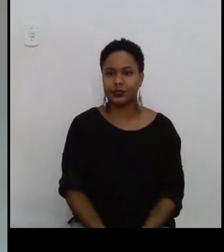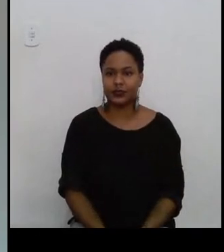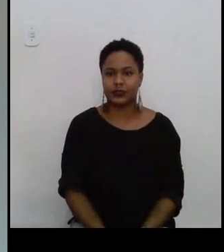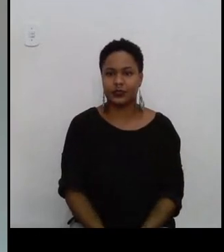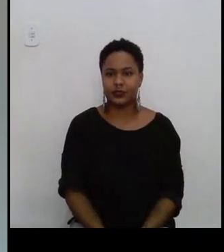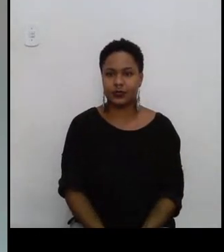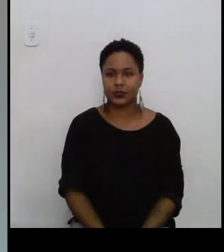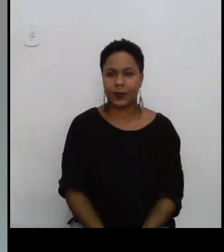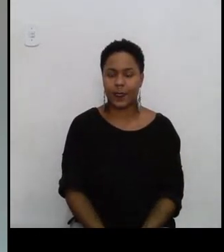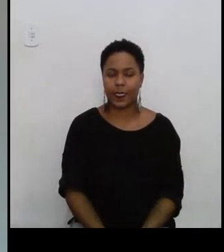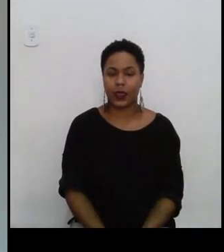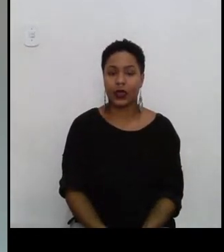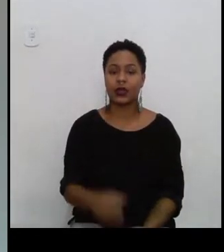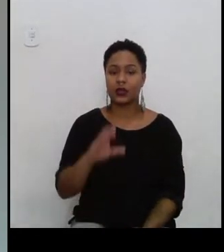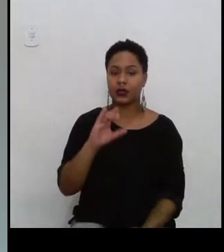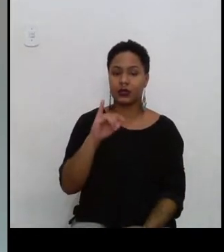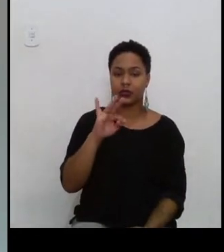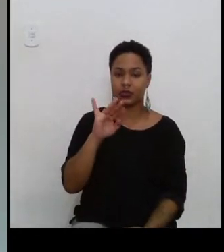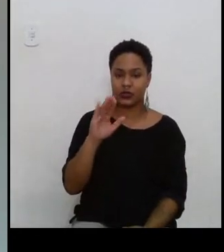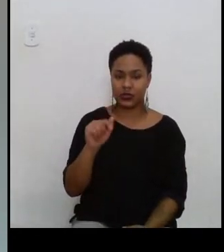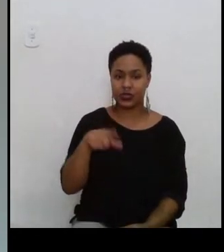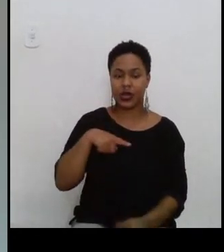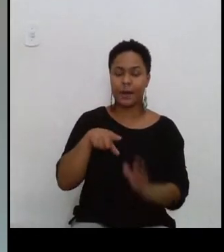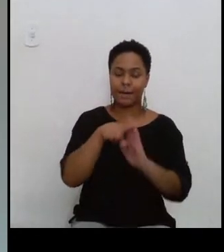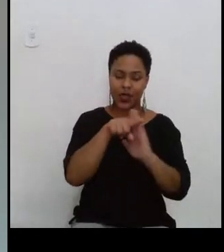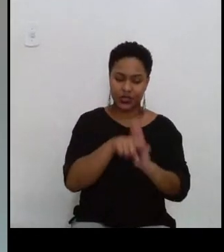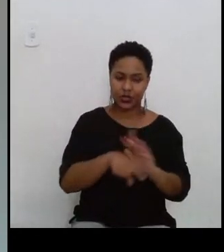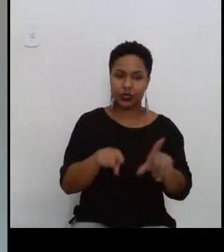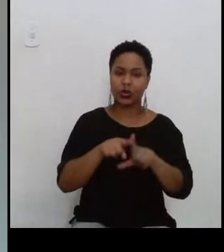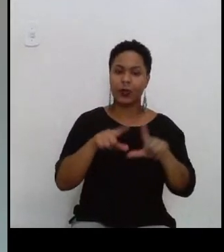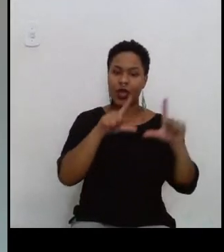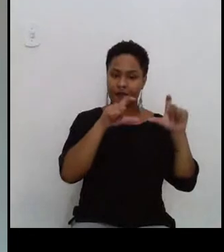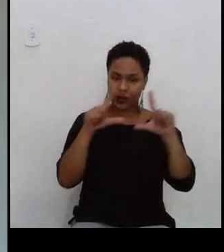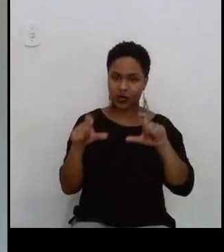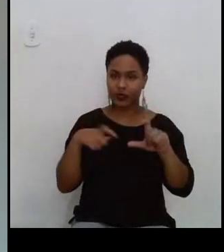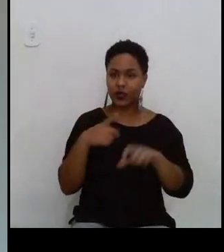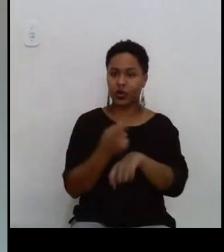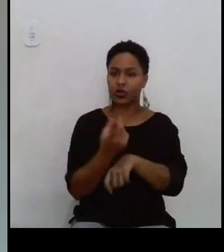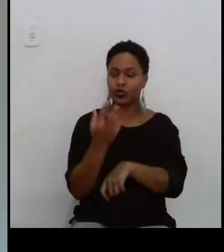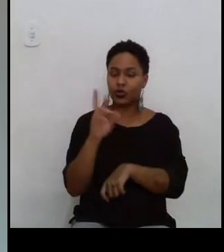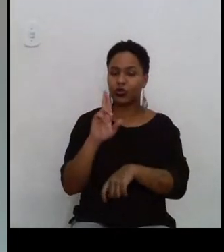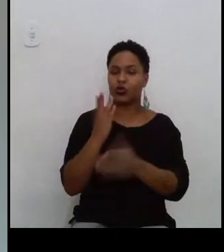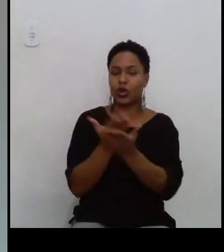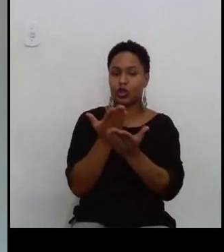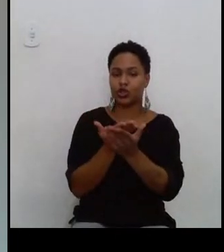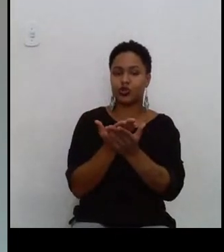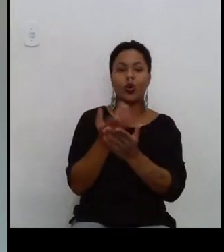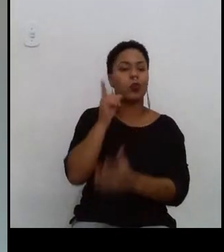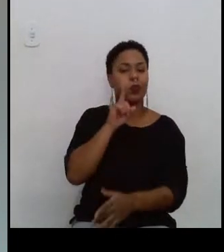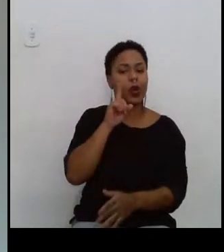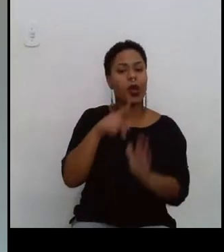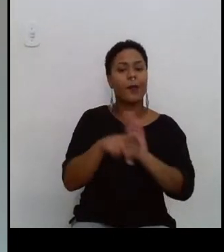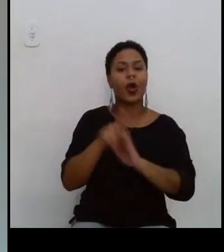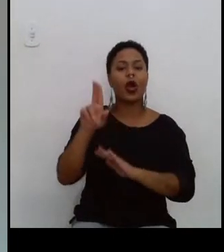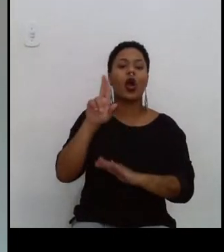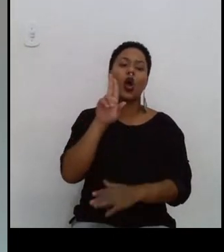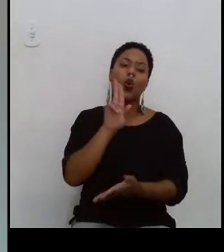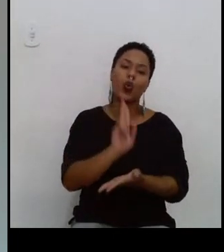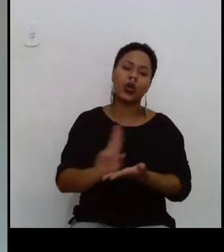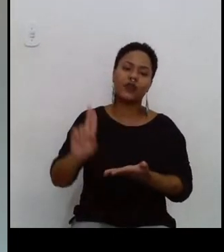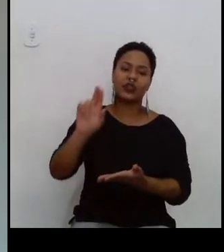Cintia chuva é pesquisador e fotógrafo Doutor em estudos americanos pela Universidade de Santiago do Chile